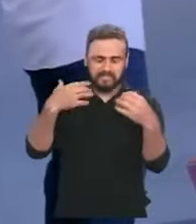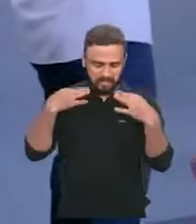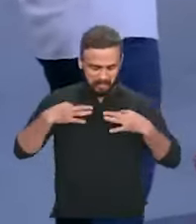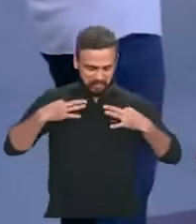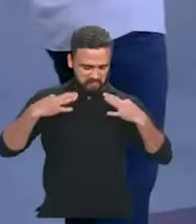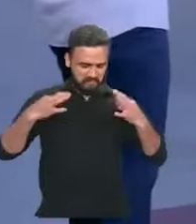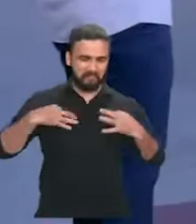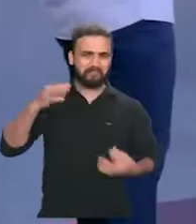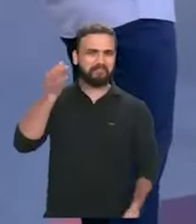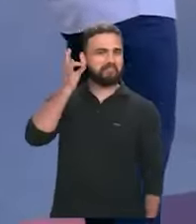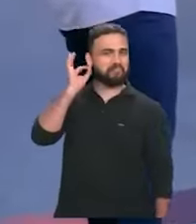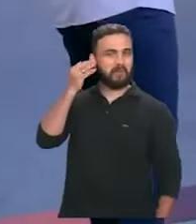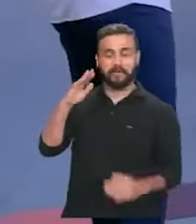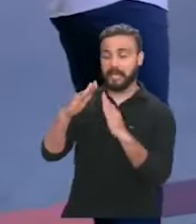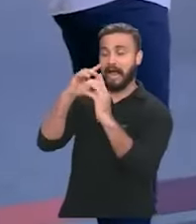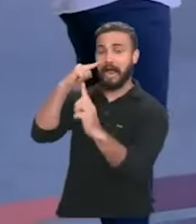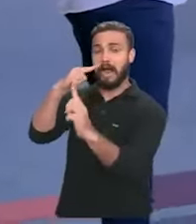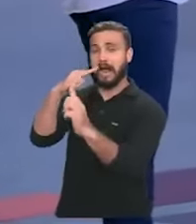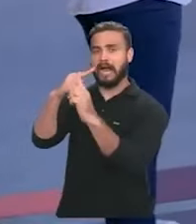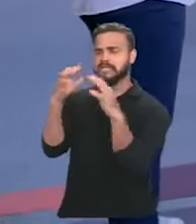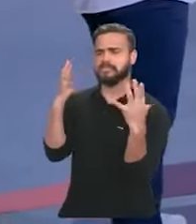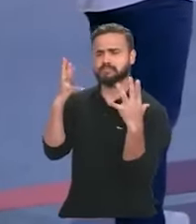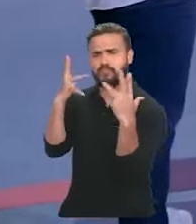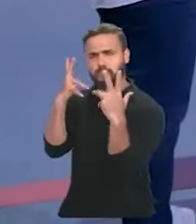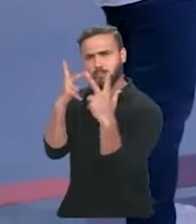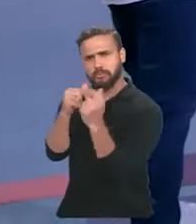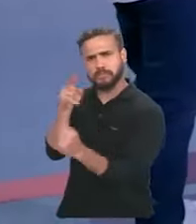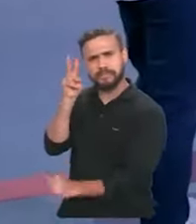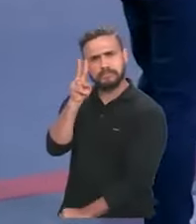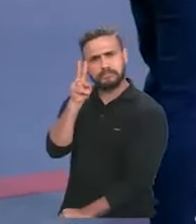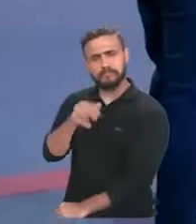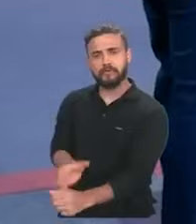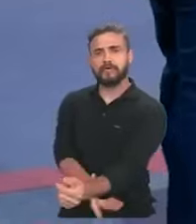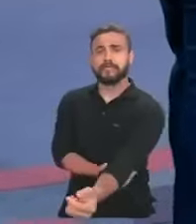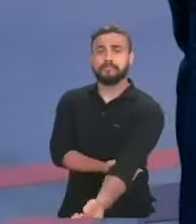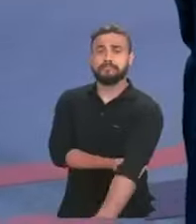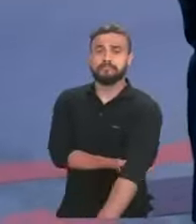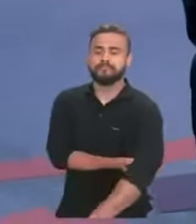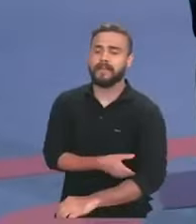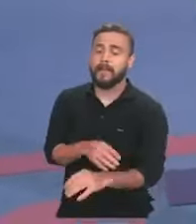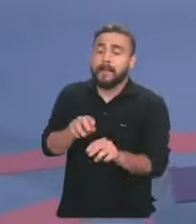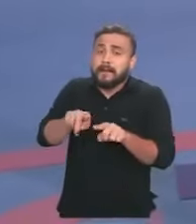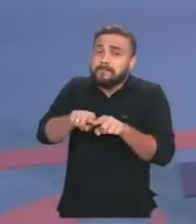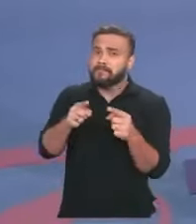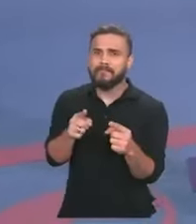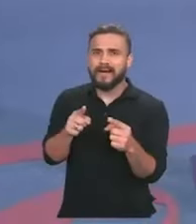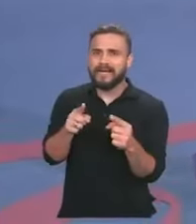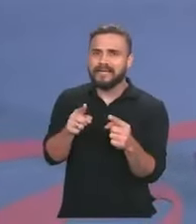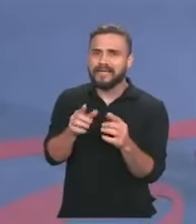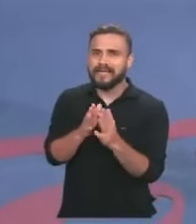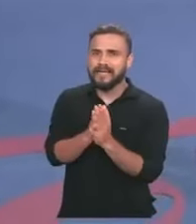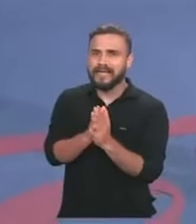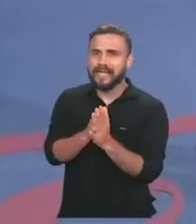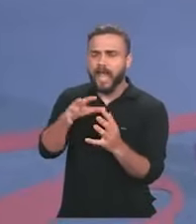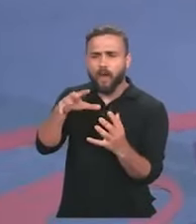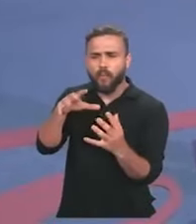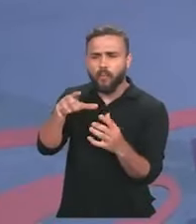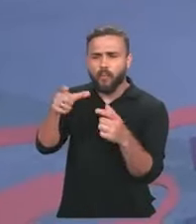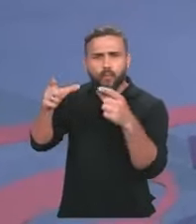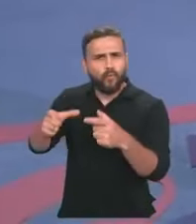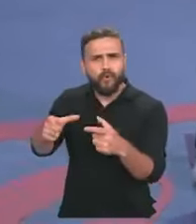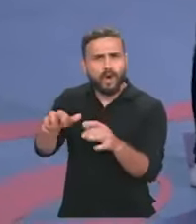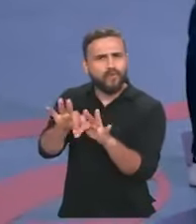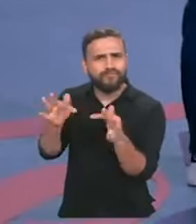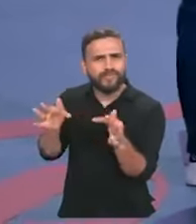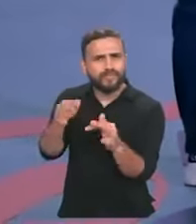igrejas bonitas históricas mas é um local simples de fazer missão novamente voltando para aquilo a gente pensa em missão